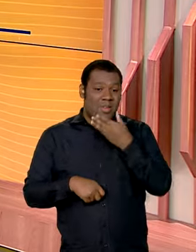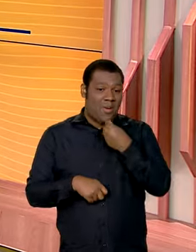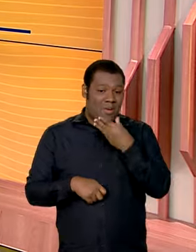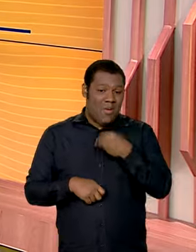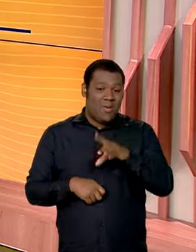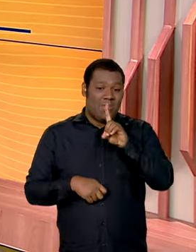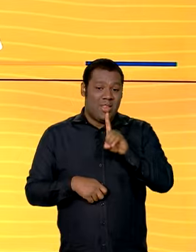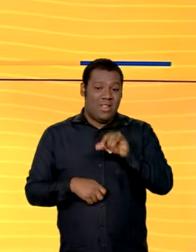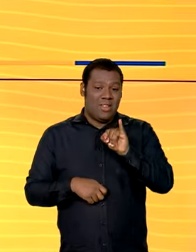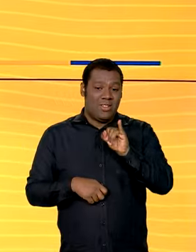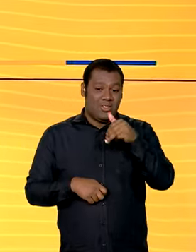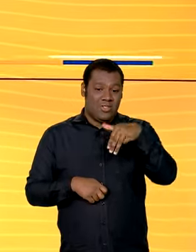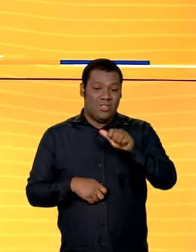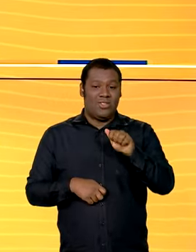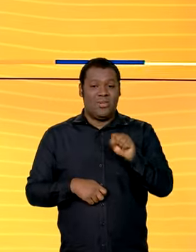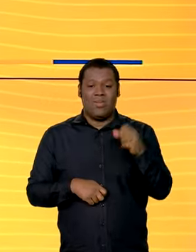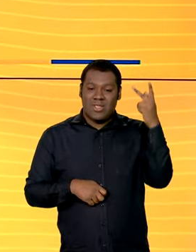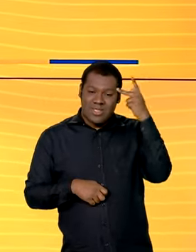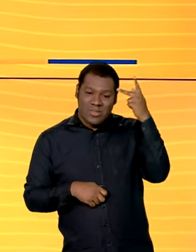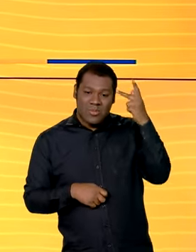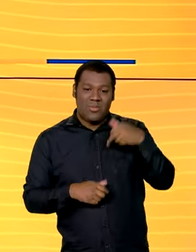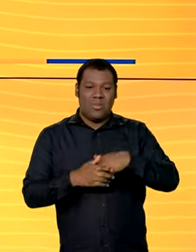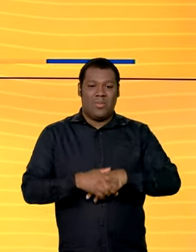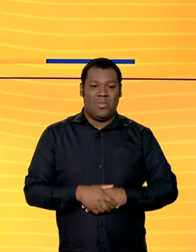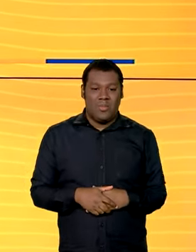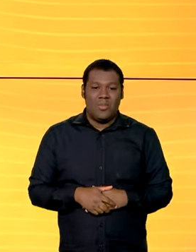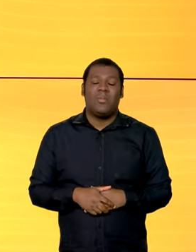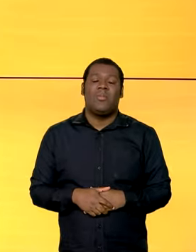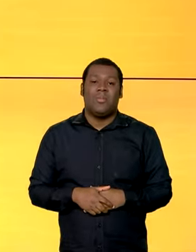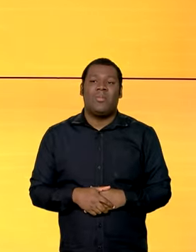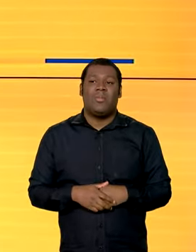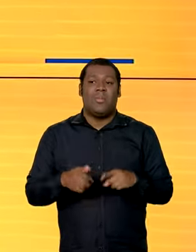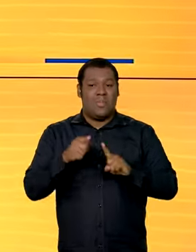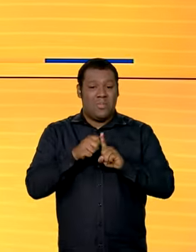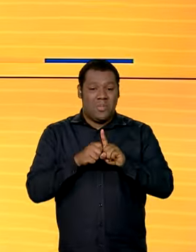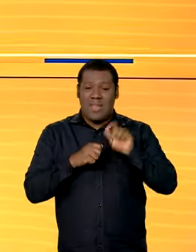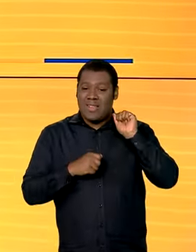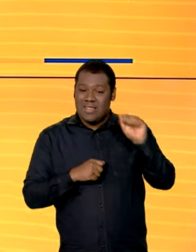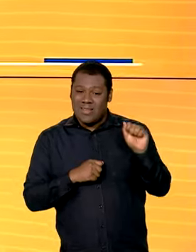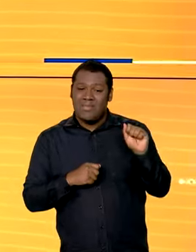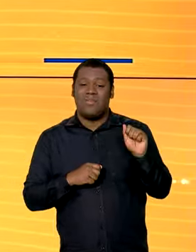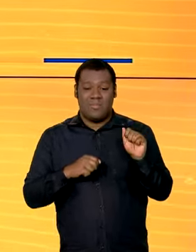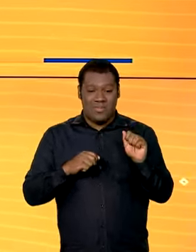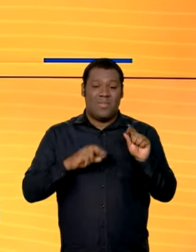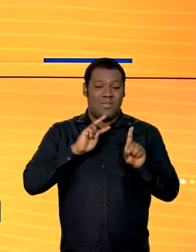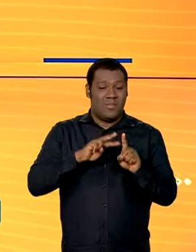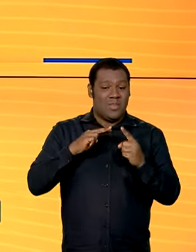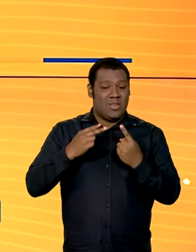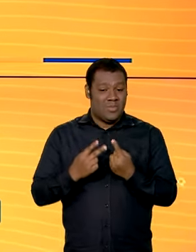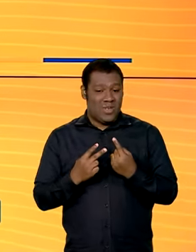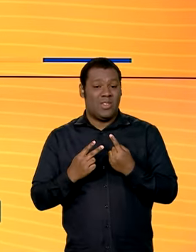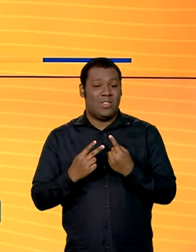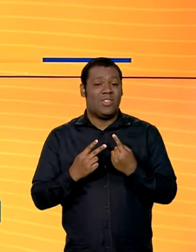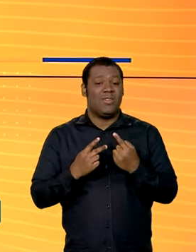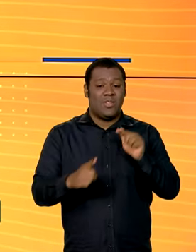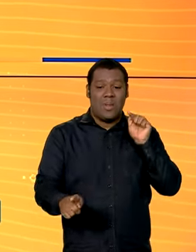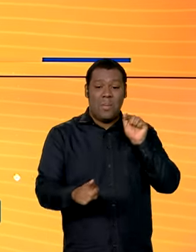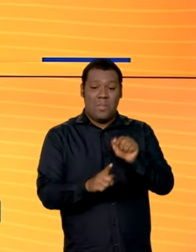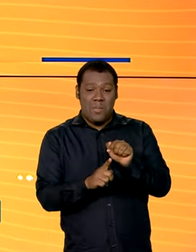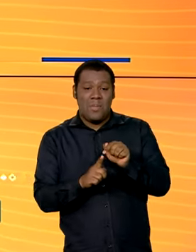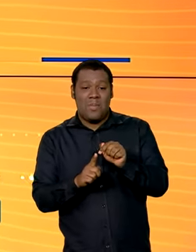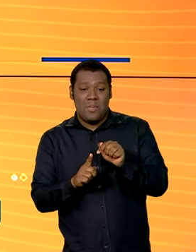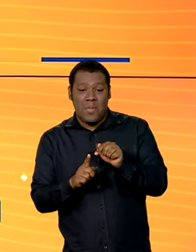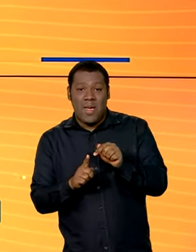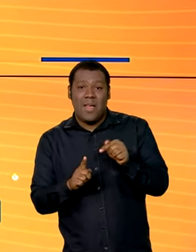São Paulo, são resultados positivos no trimestre e uma perspectiva viável de se atingir aí a meta fiscal